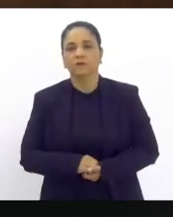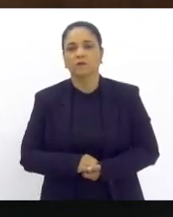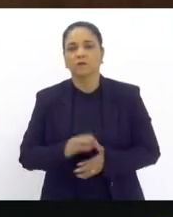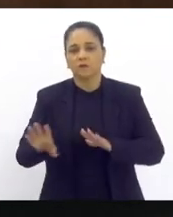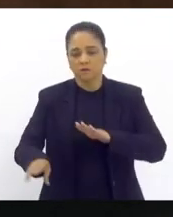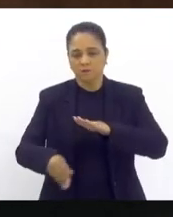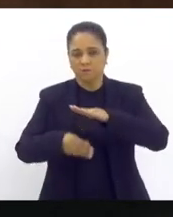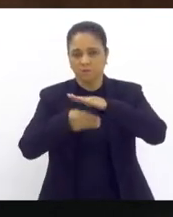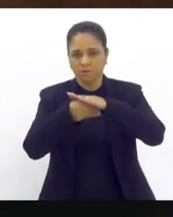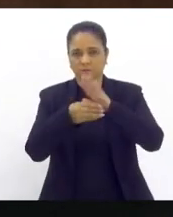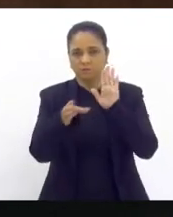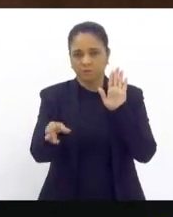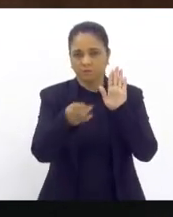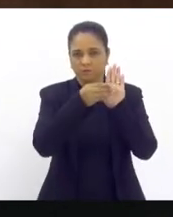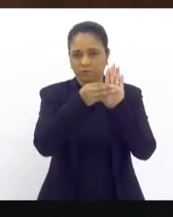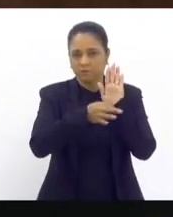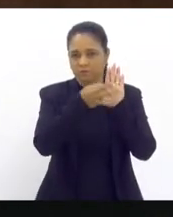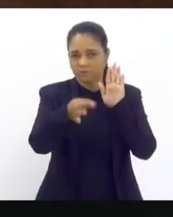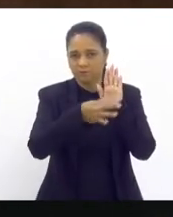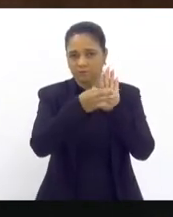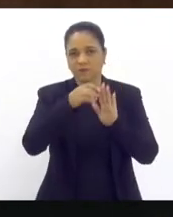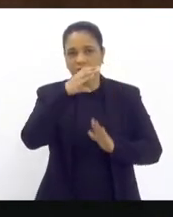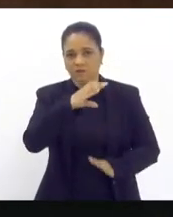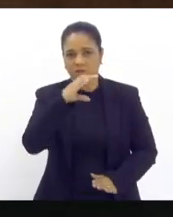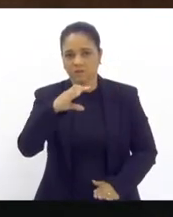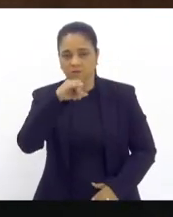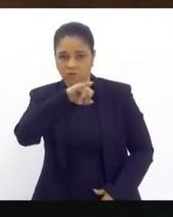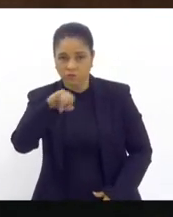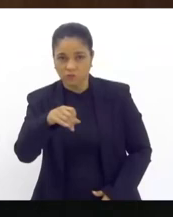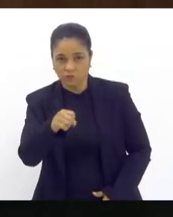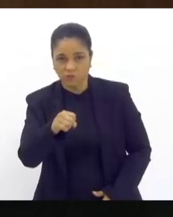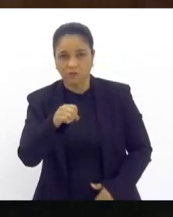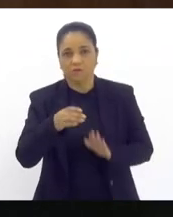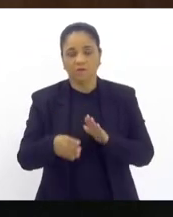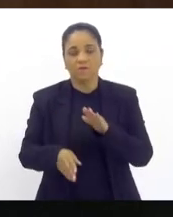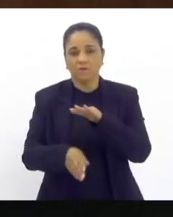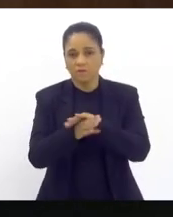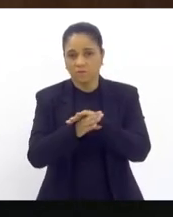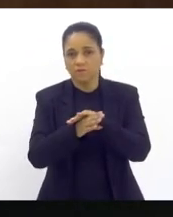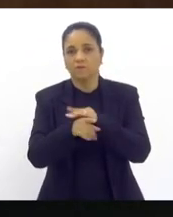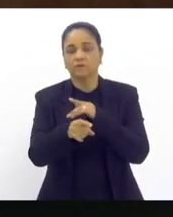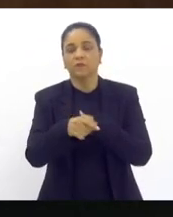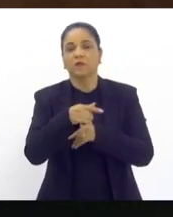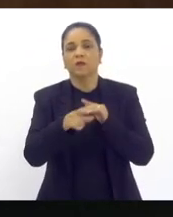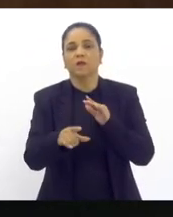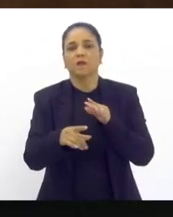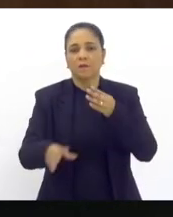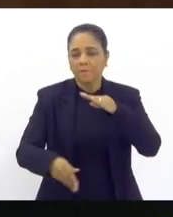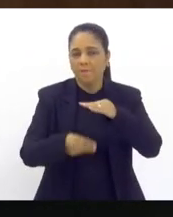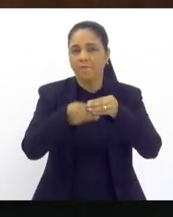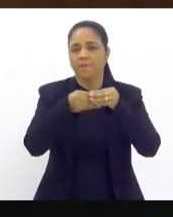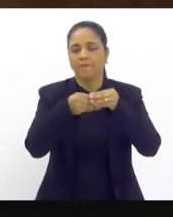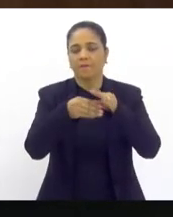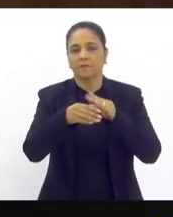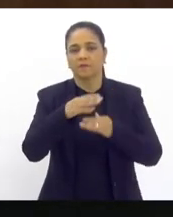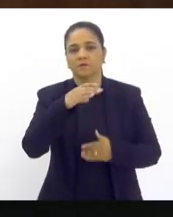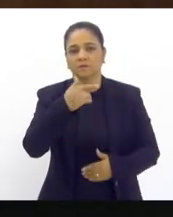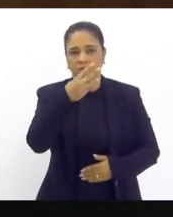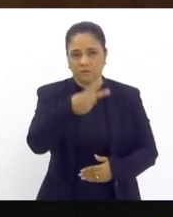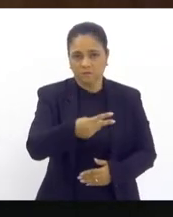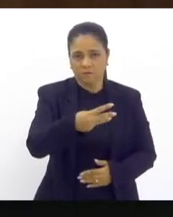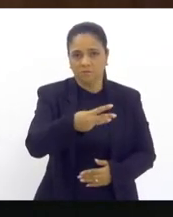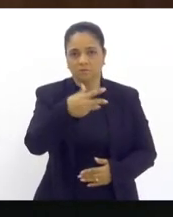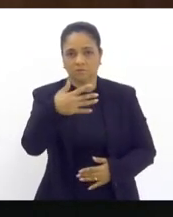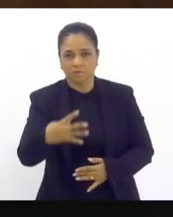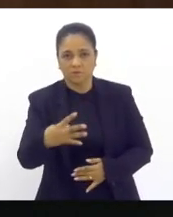Parecer da CCJ, as emendas de plenário. Favorável às emendas de números 3 e 4. Favorável com subemenda à